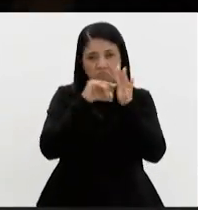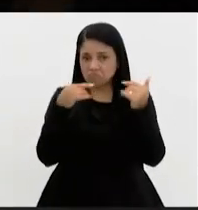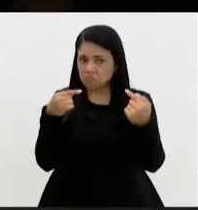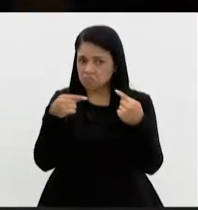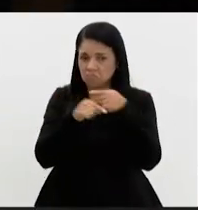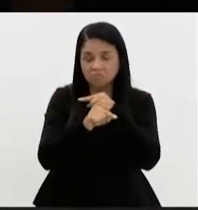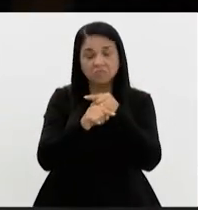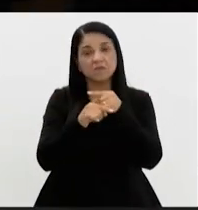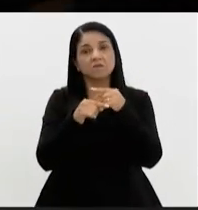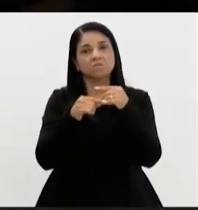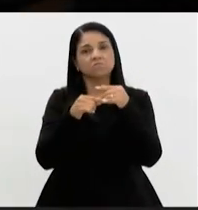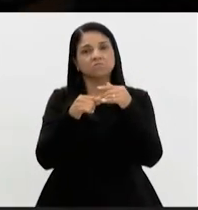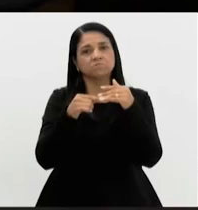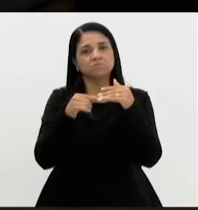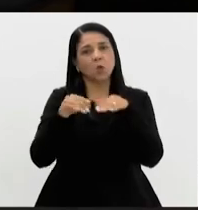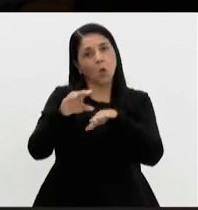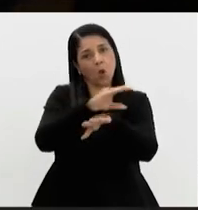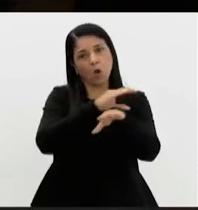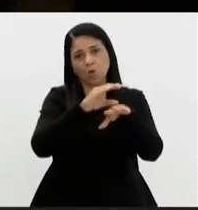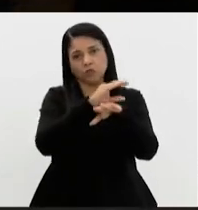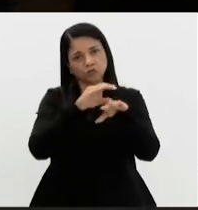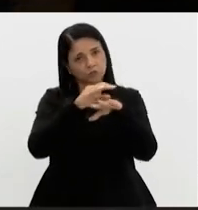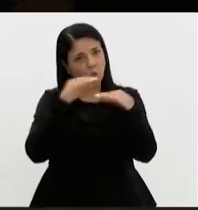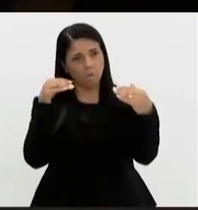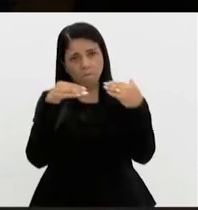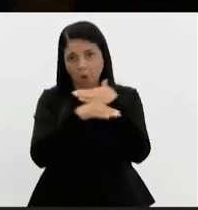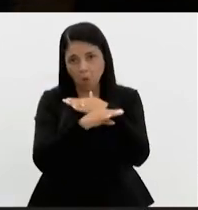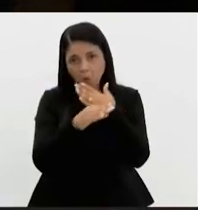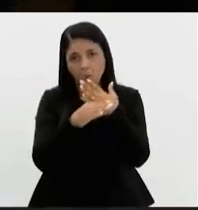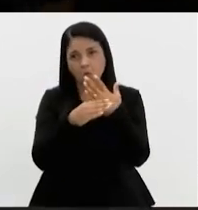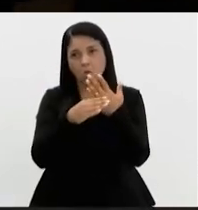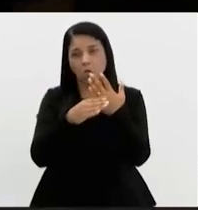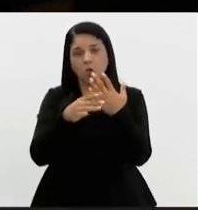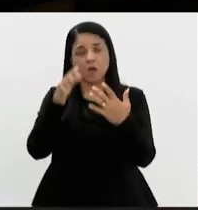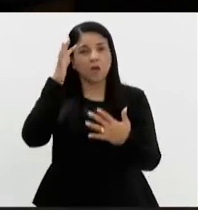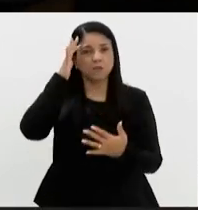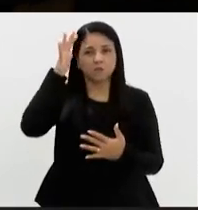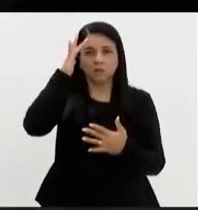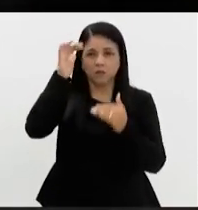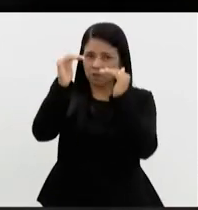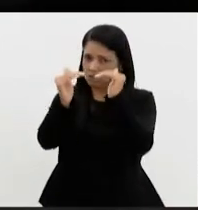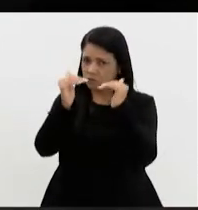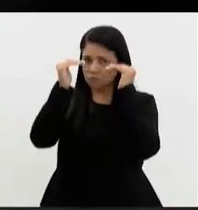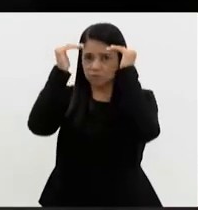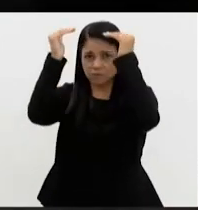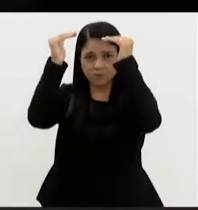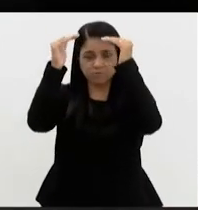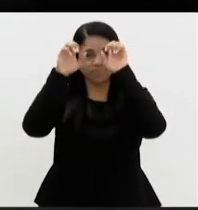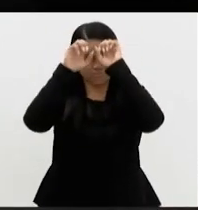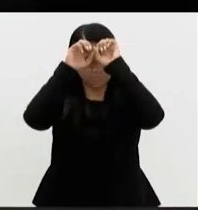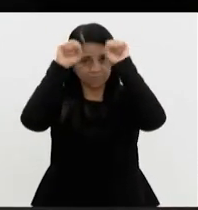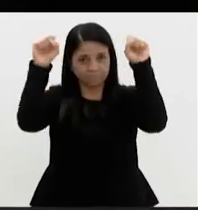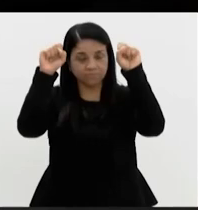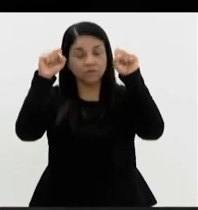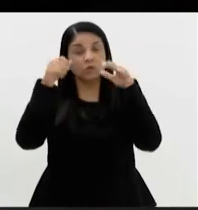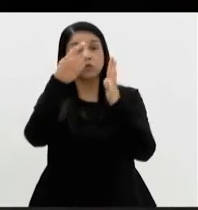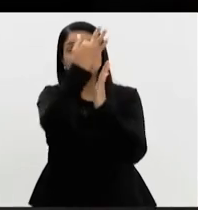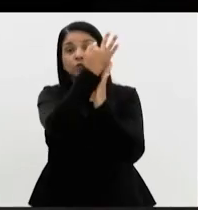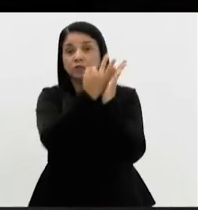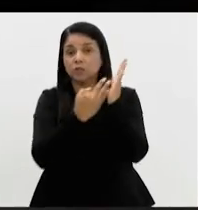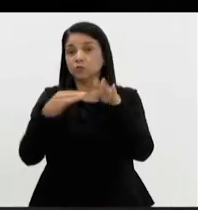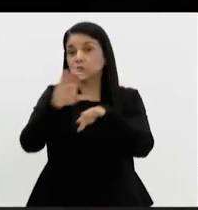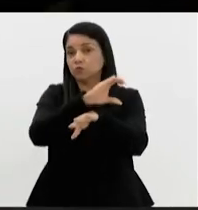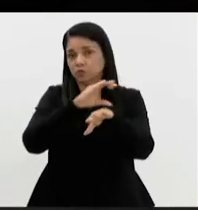à constituição a né A questão da teoria da superioridade da supremacia do texto constitucional eles